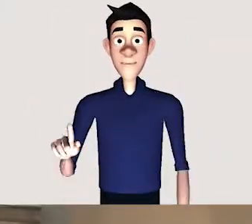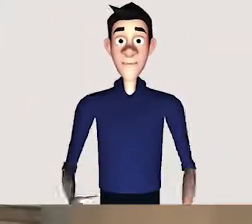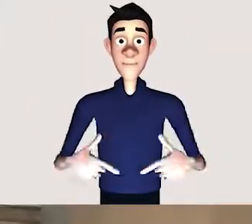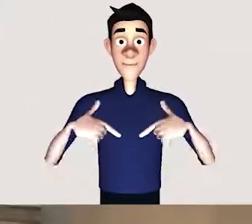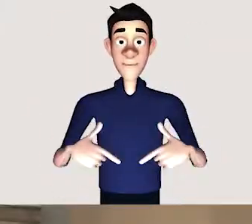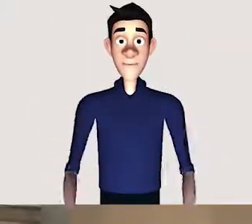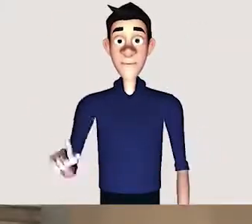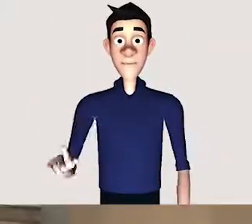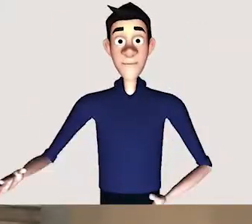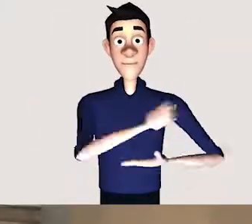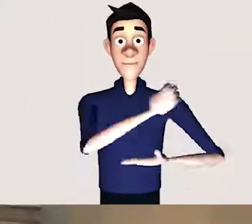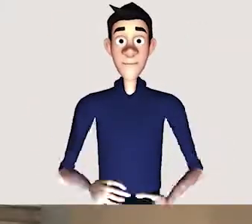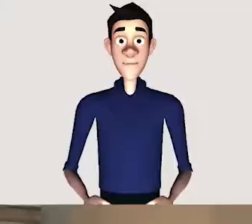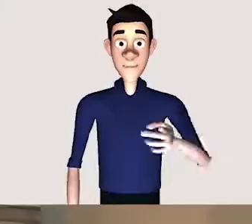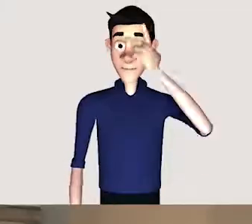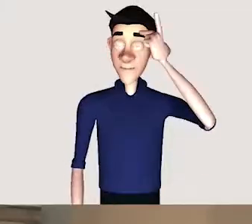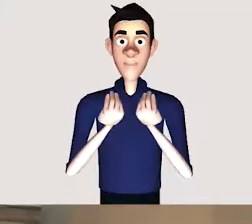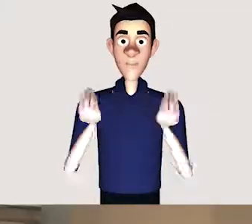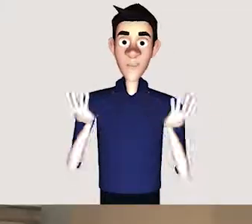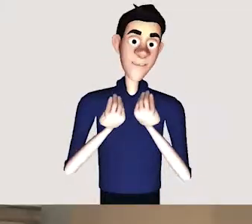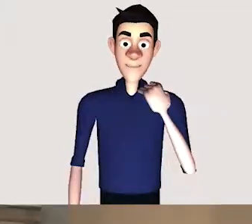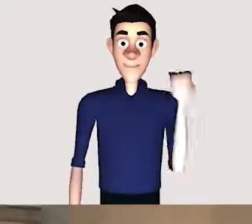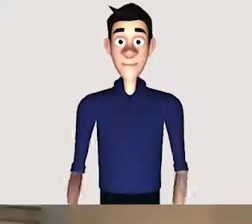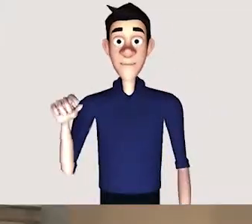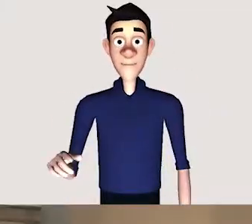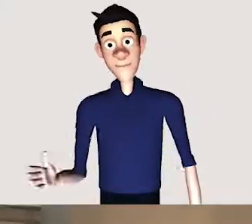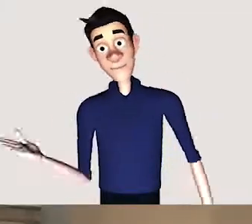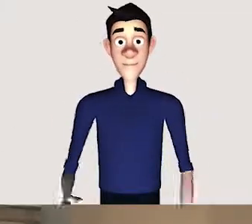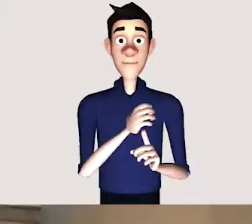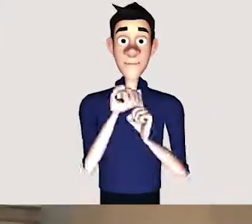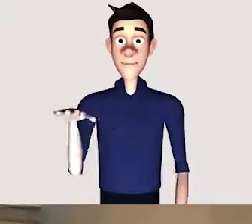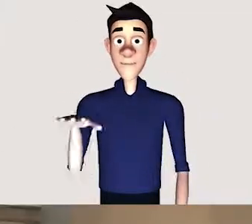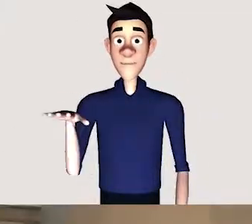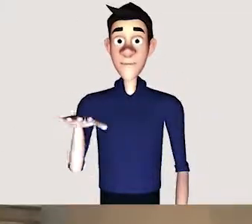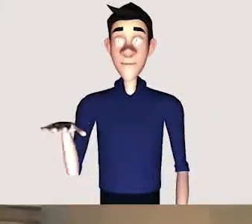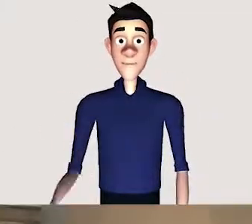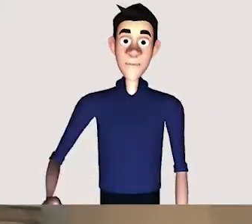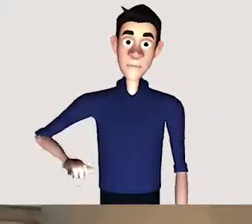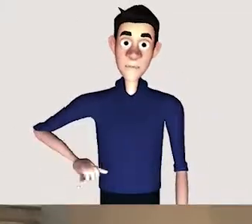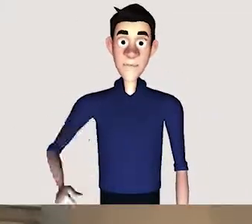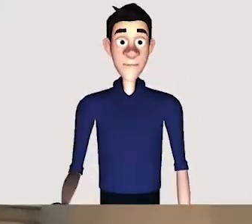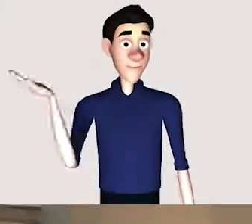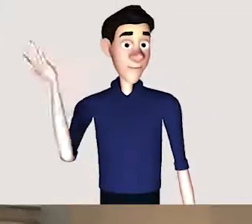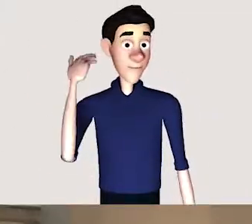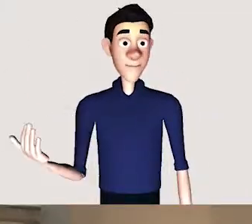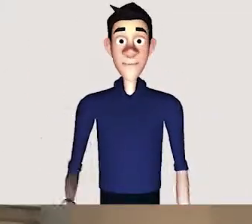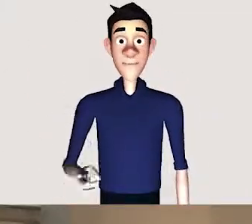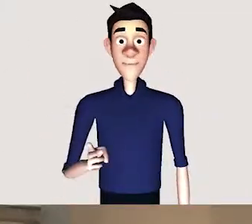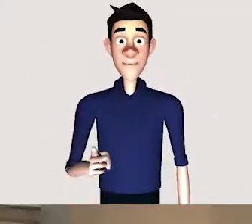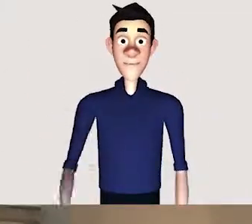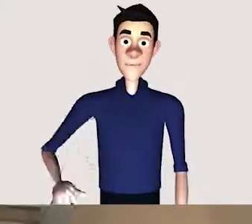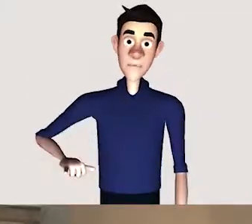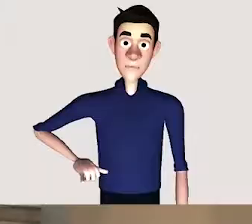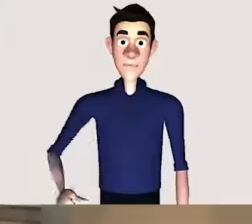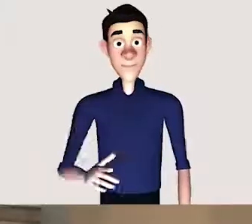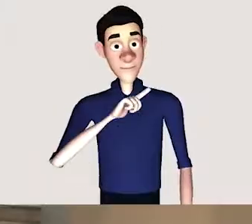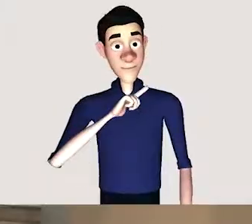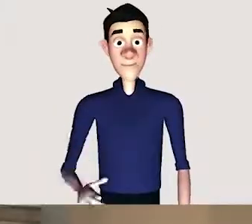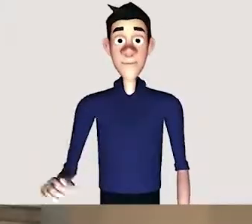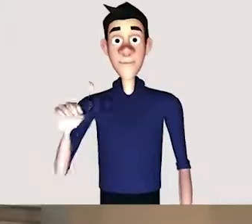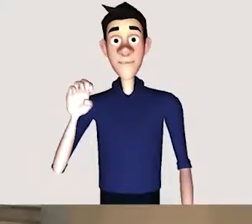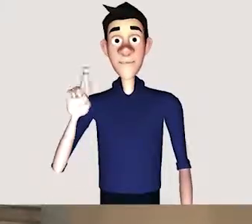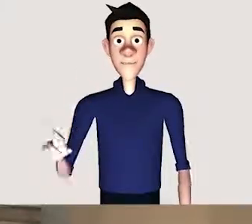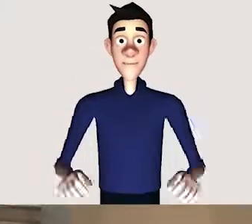dos negros no Brasil tem sido sistematicamente apagada. esquecida. E a história dos